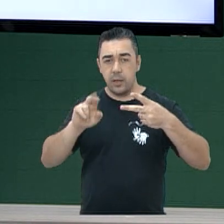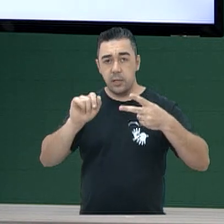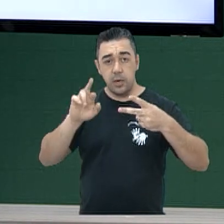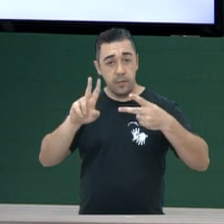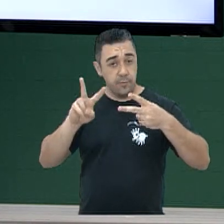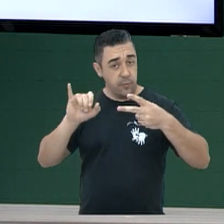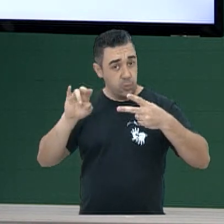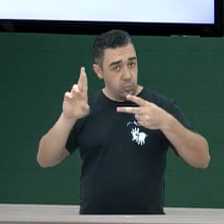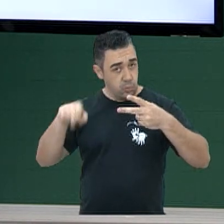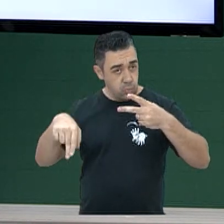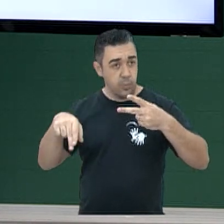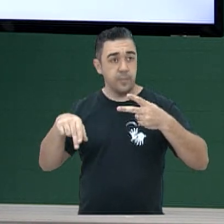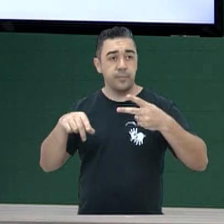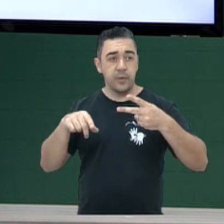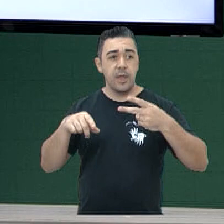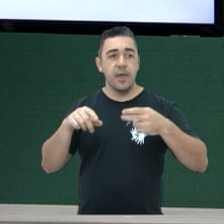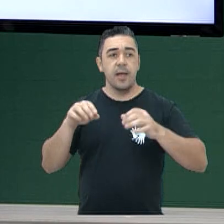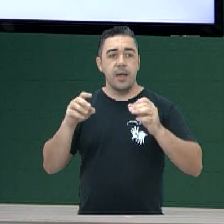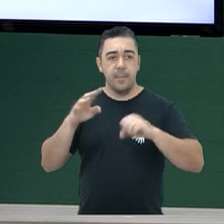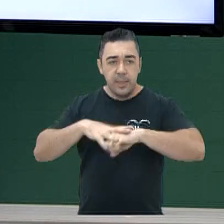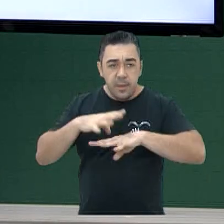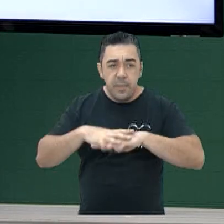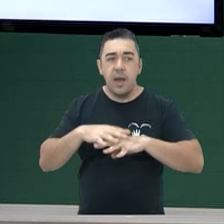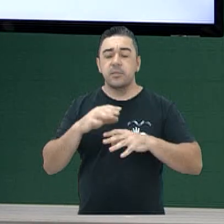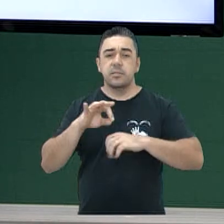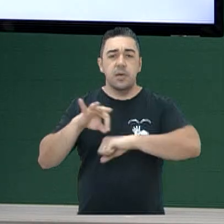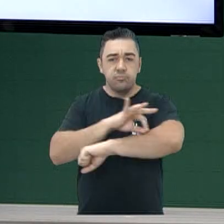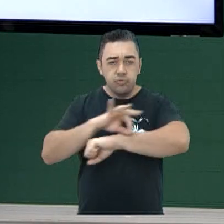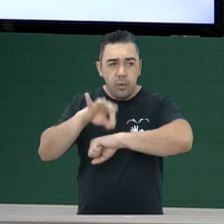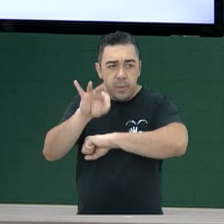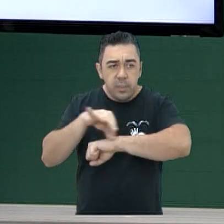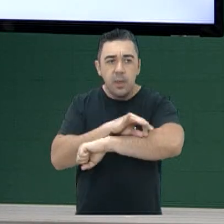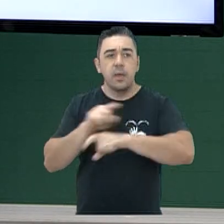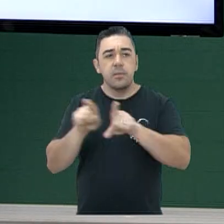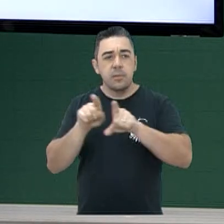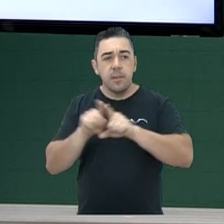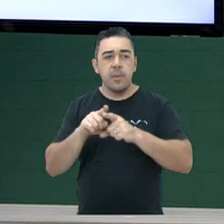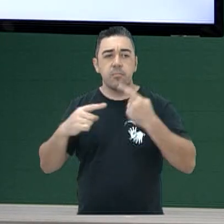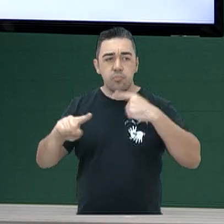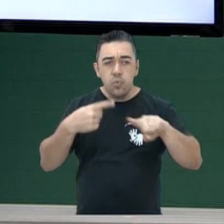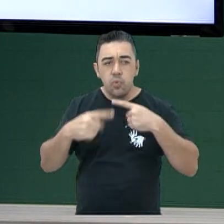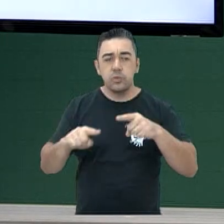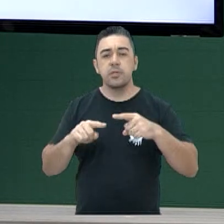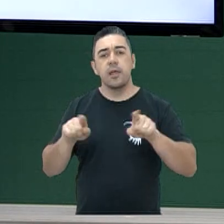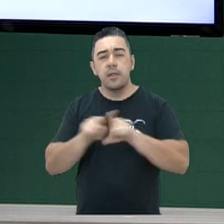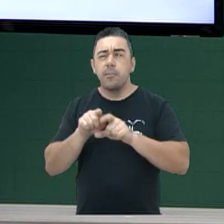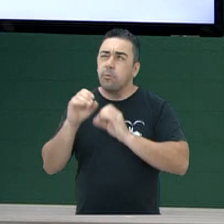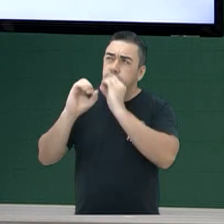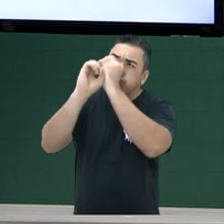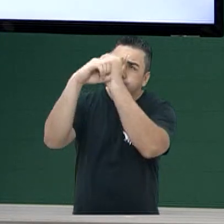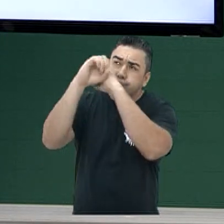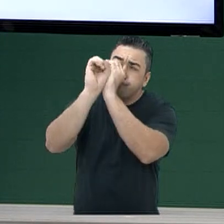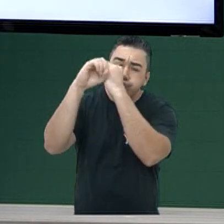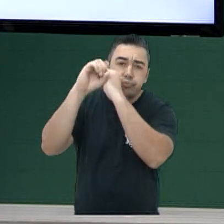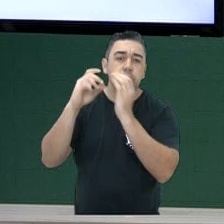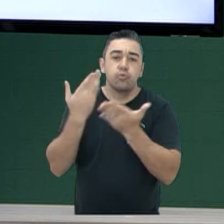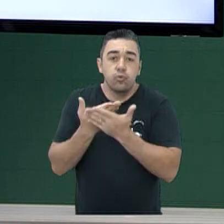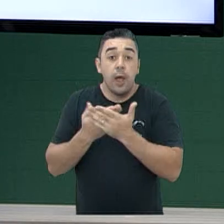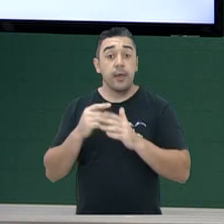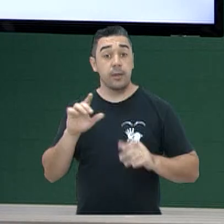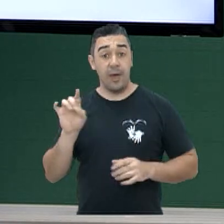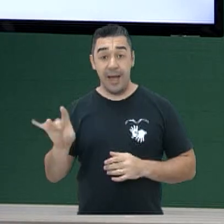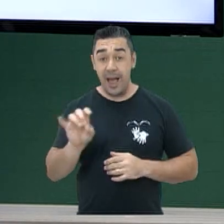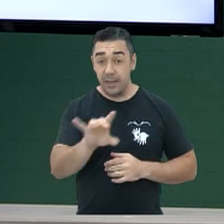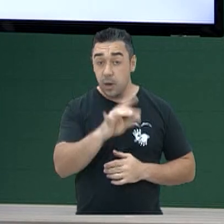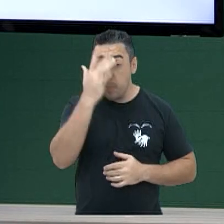aritmética, geometria, música e astronomia. Daí depois o educando podia, né, o universitário, ele podia escolher